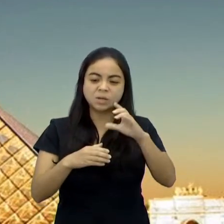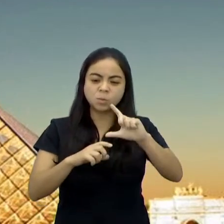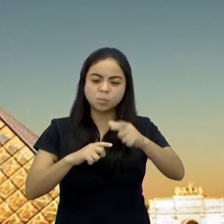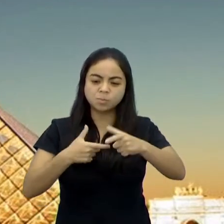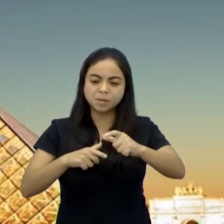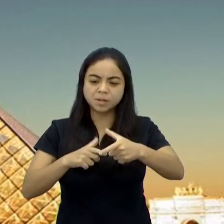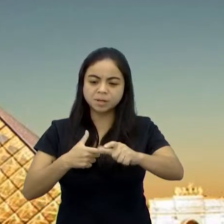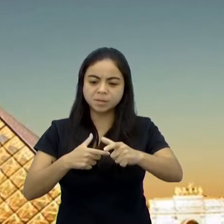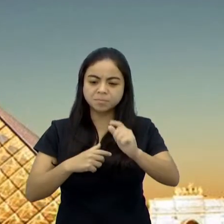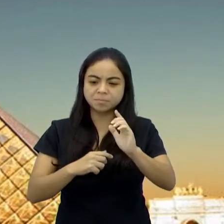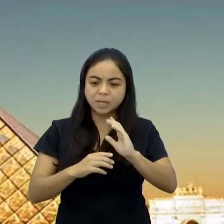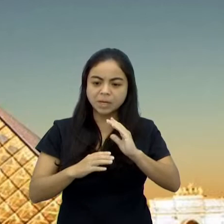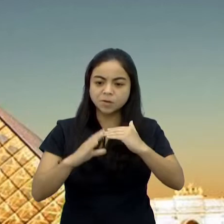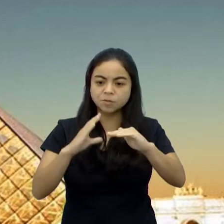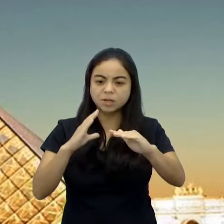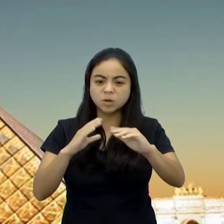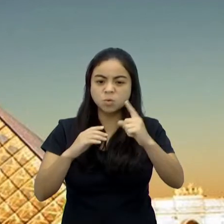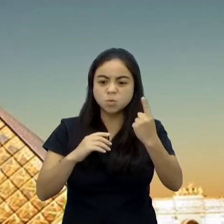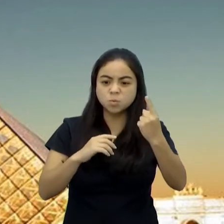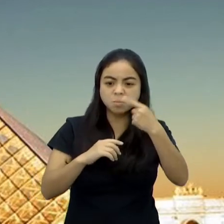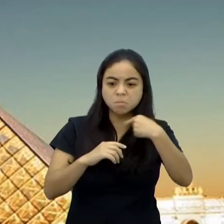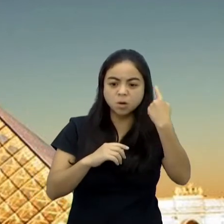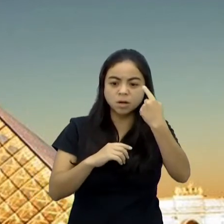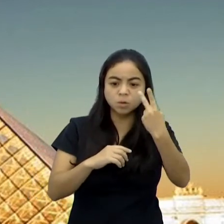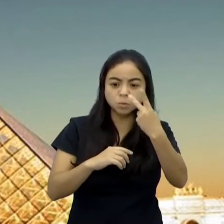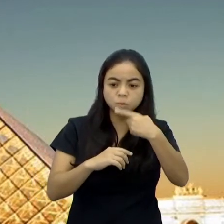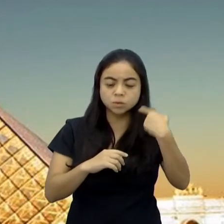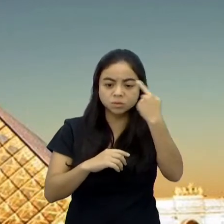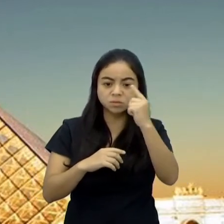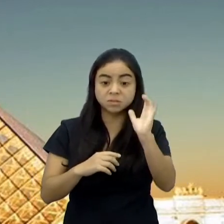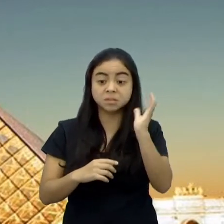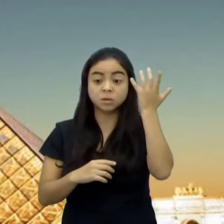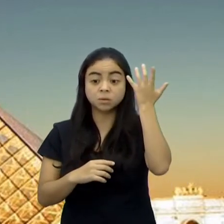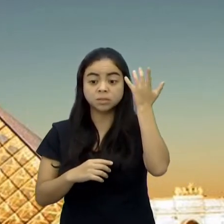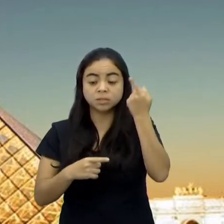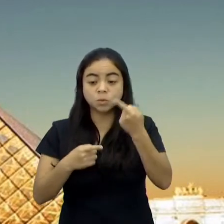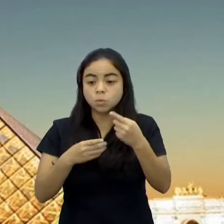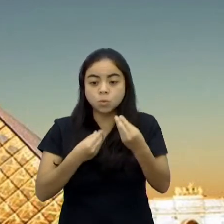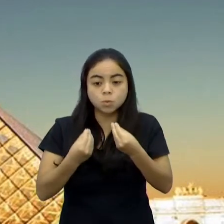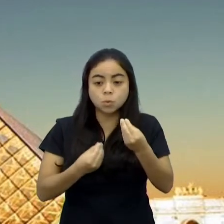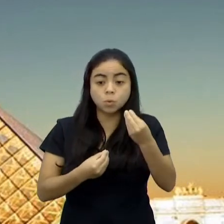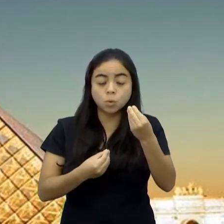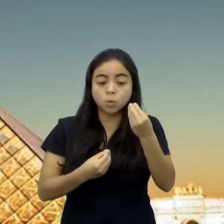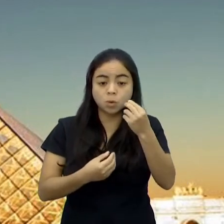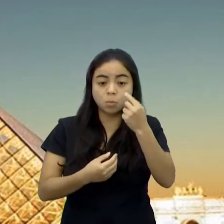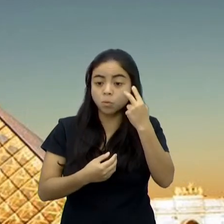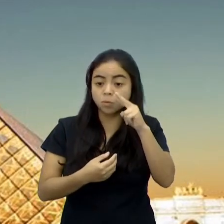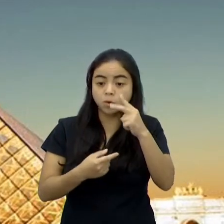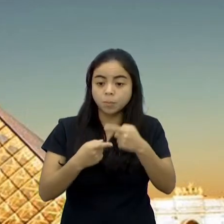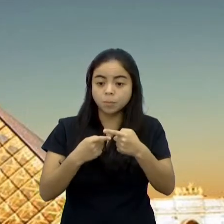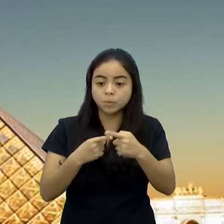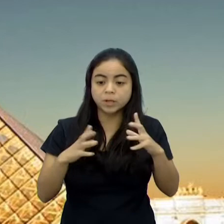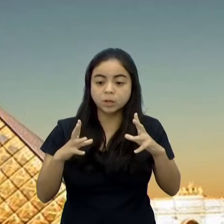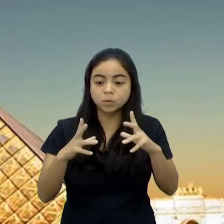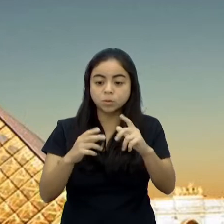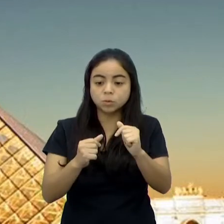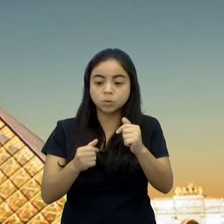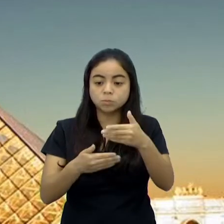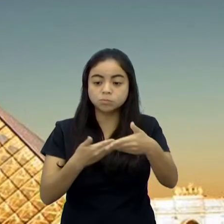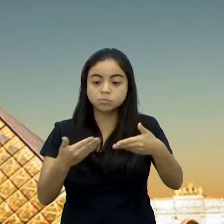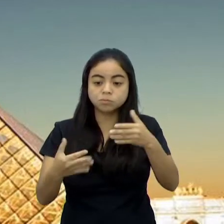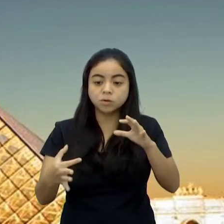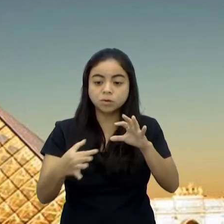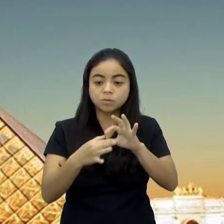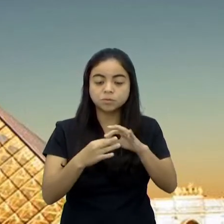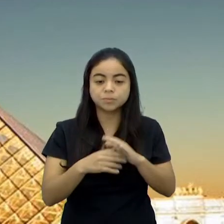alguém, e a pessoa não vê em 1 hora, 2 horas, o que aconteceu com a pessoa? Como é que ela não viu? Como é que ela não acessou? Porque a gente está a todo momento. Eu não sei se você vai falar